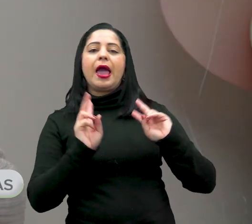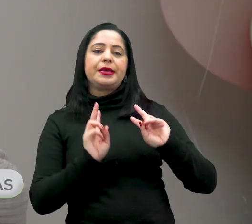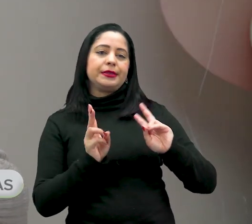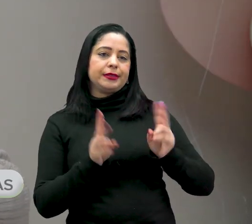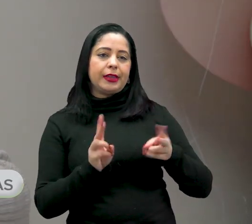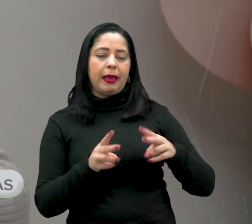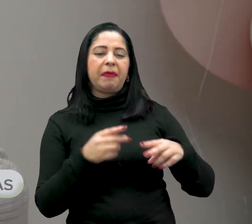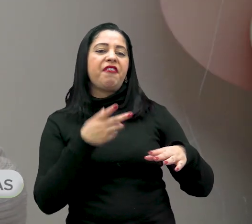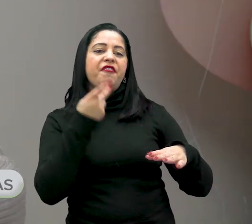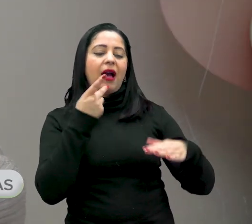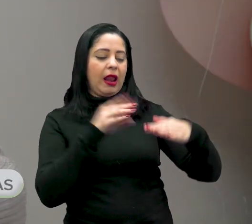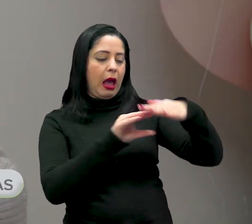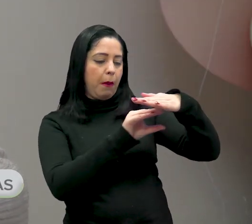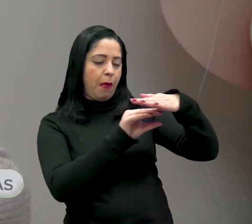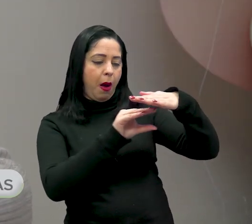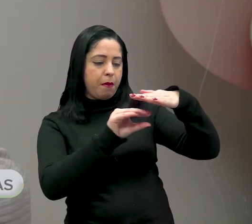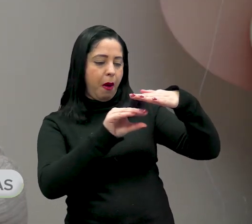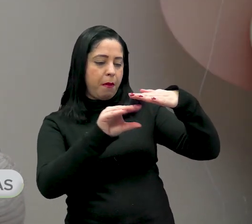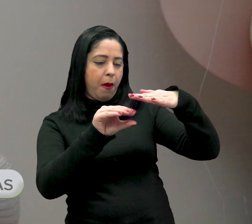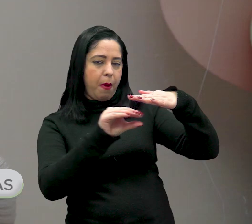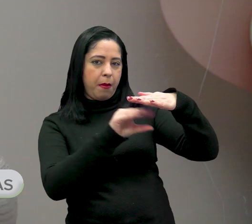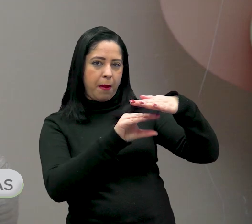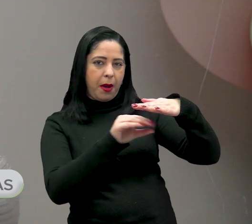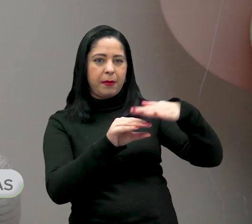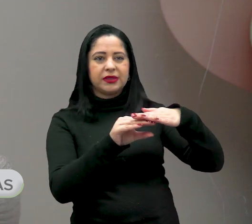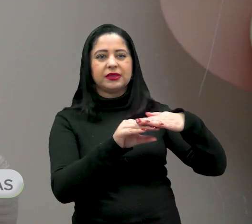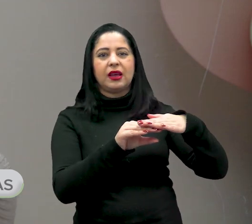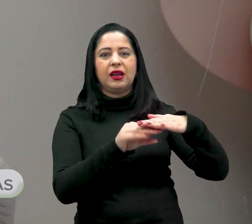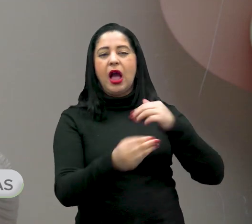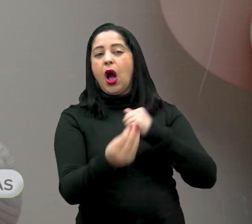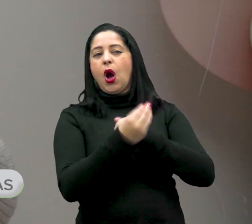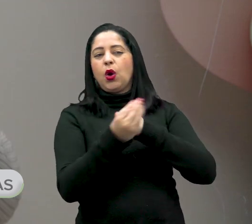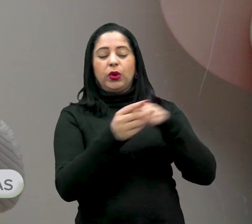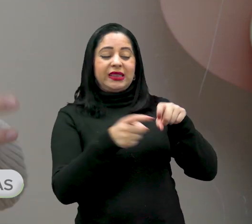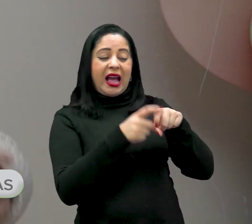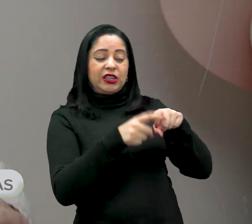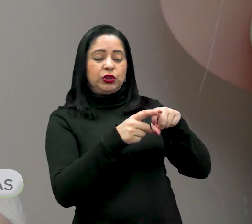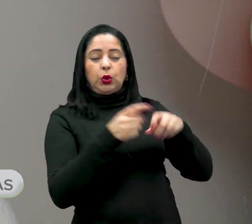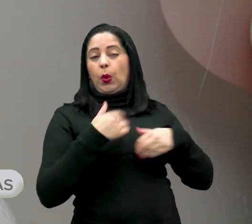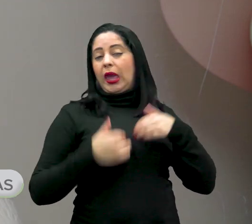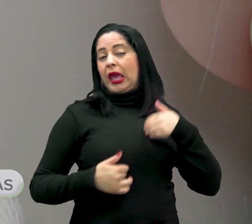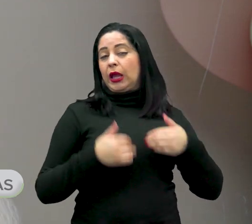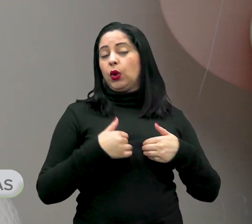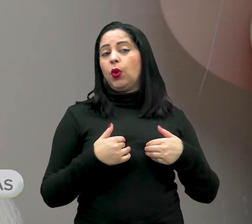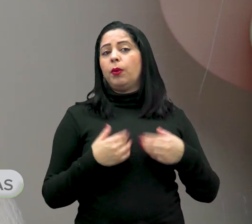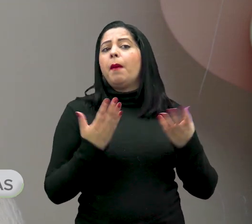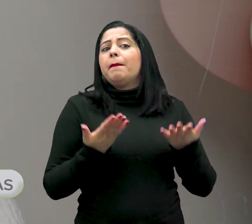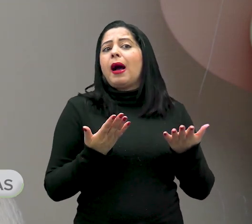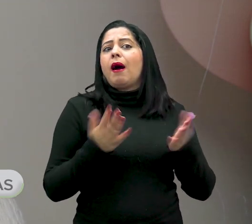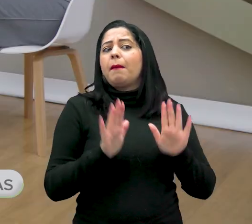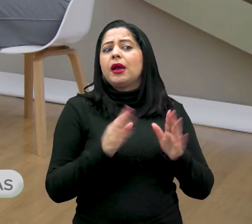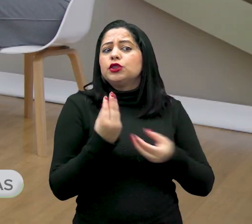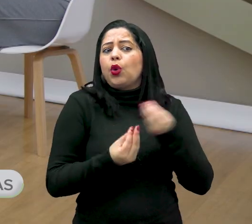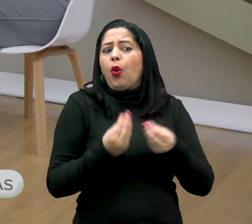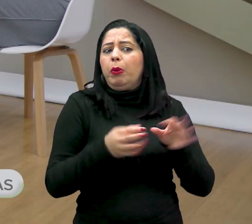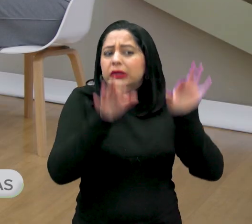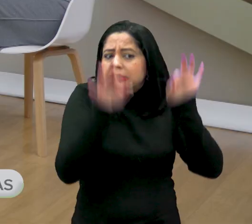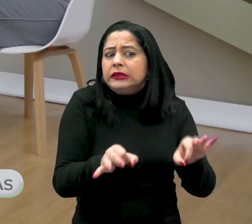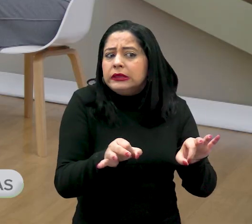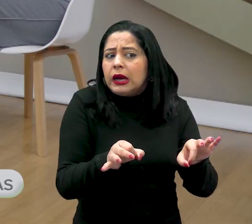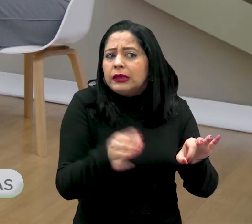devido amortecimento, que vai funcionar muito bem, que vai cuidar do seu joelho, da sua coluna, mas como é que eu tenho a certeza se ele vai cuidar de verdade?